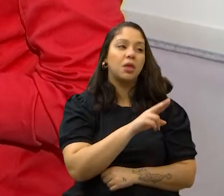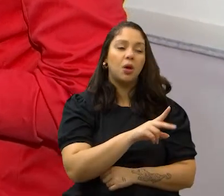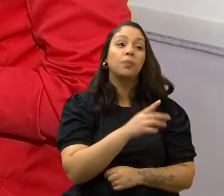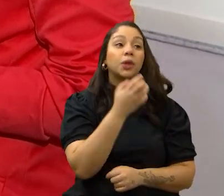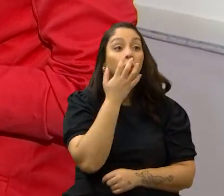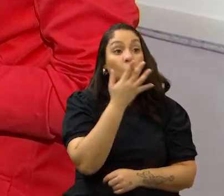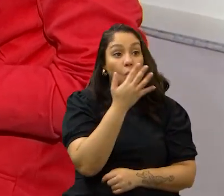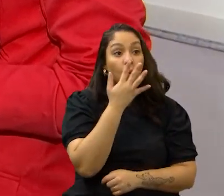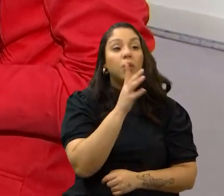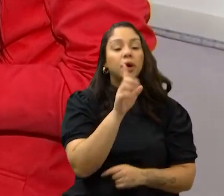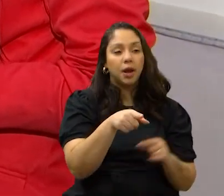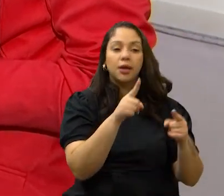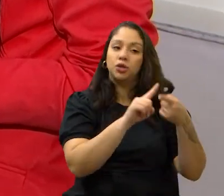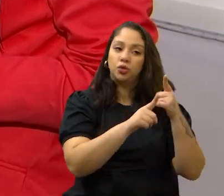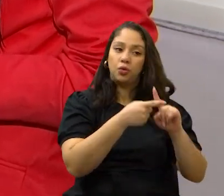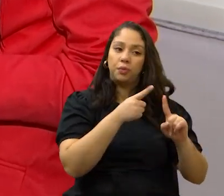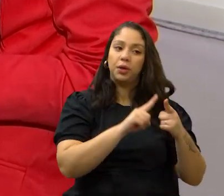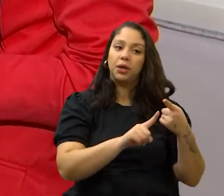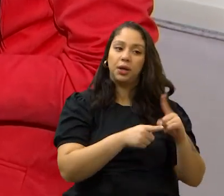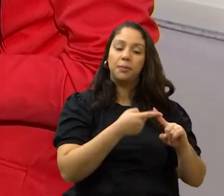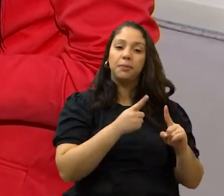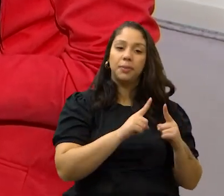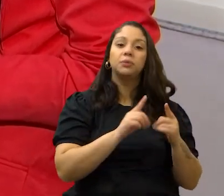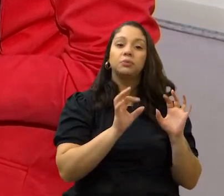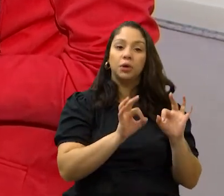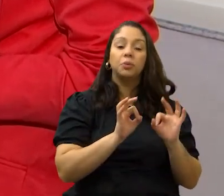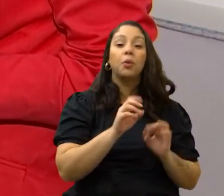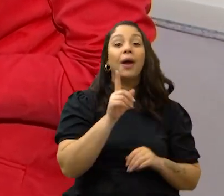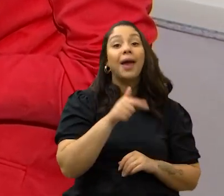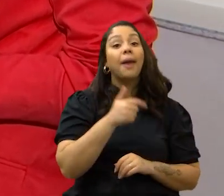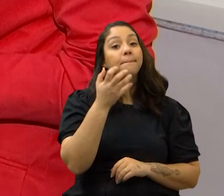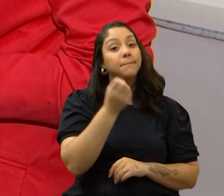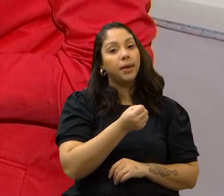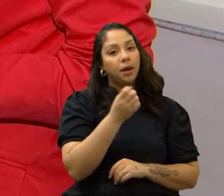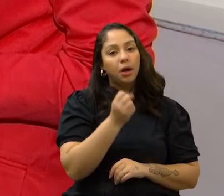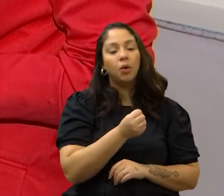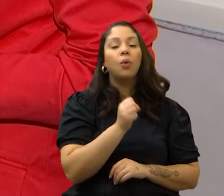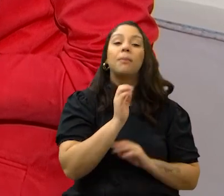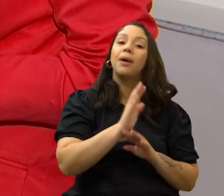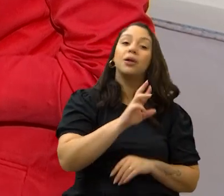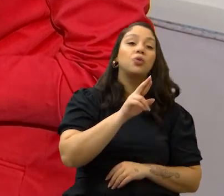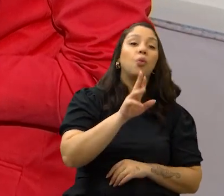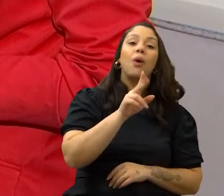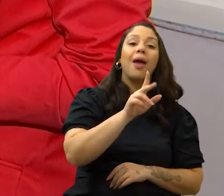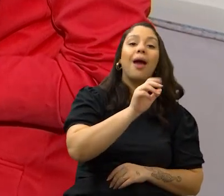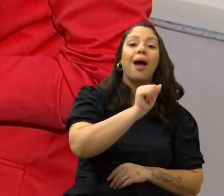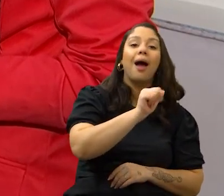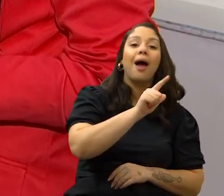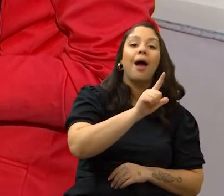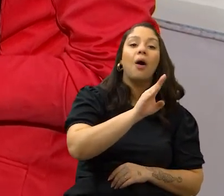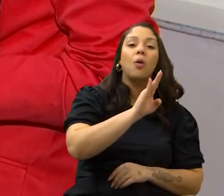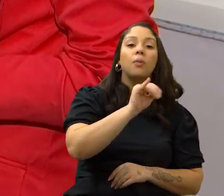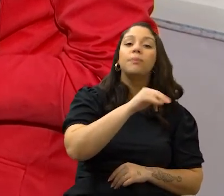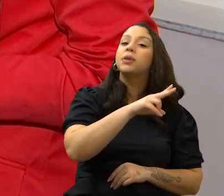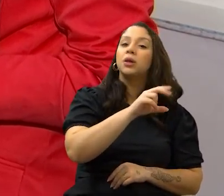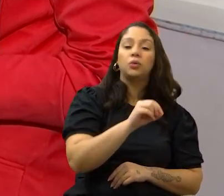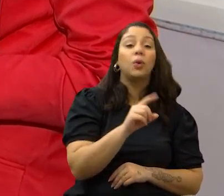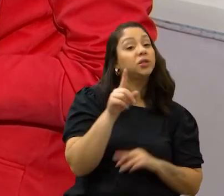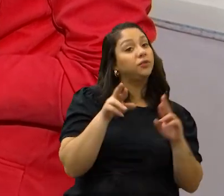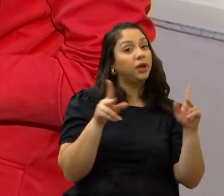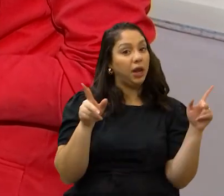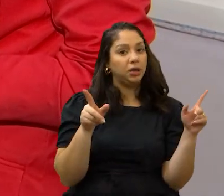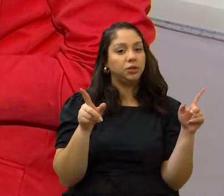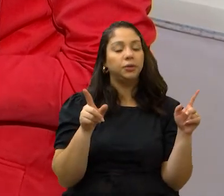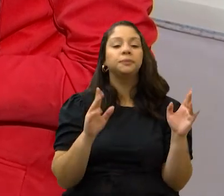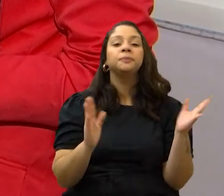a coloração é cruzamento mesmo, né? Ele é branquinho, mas ele não chega a ser uma ave albina, isso é diferente,